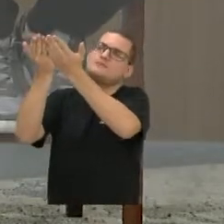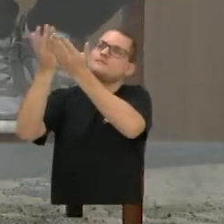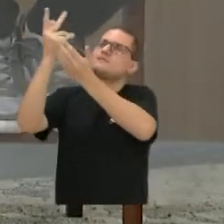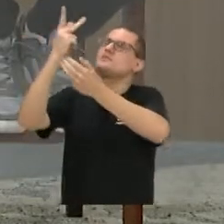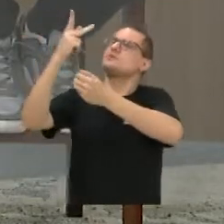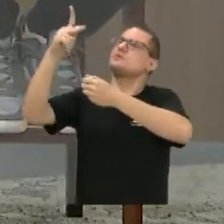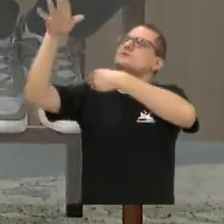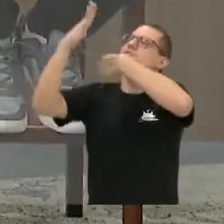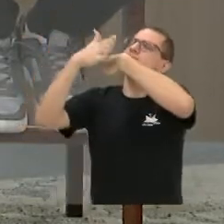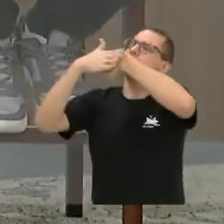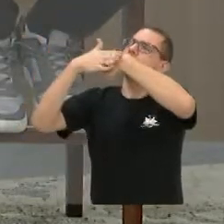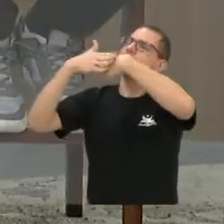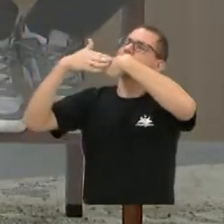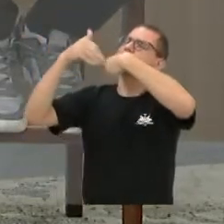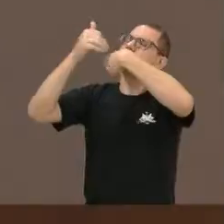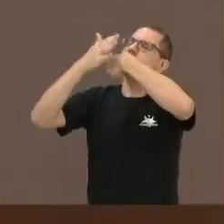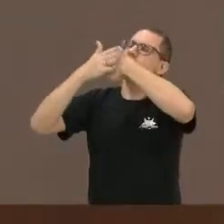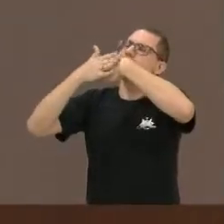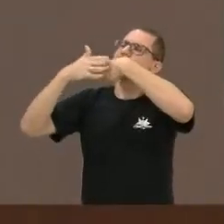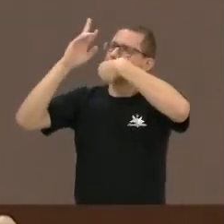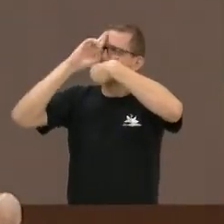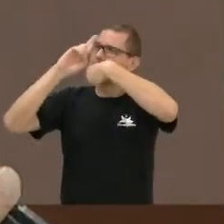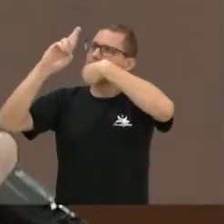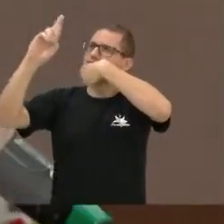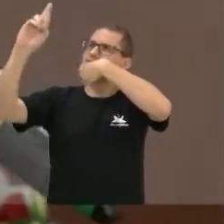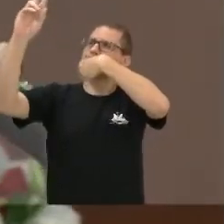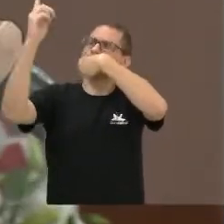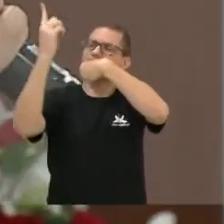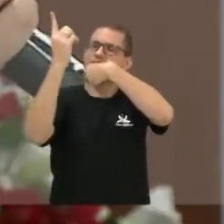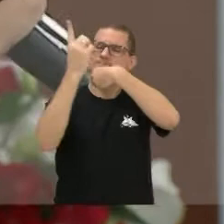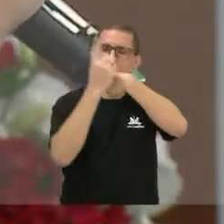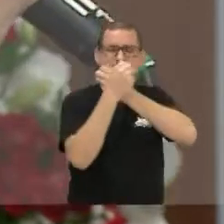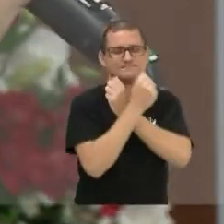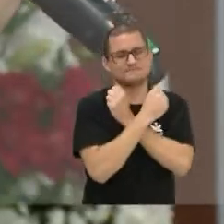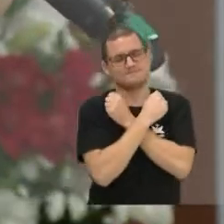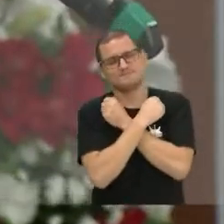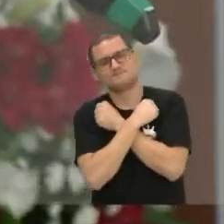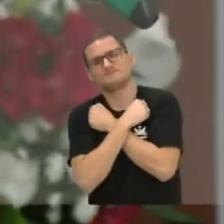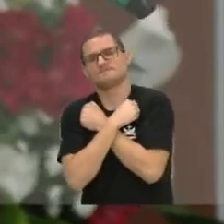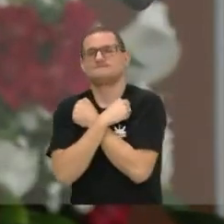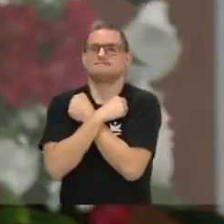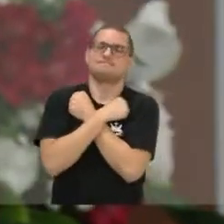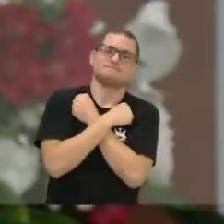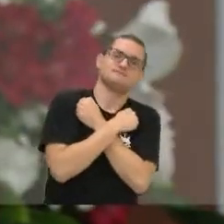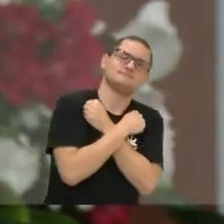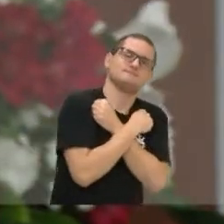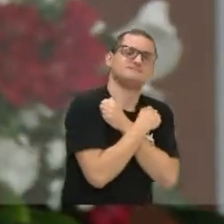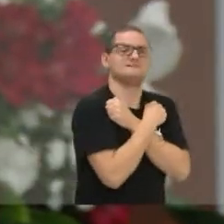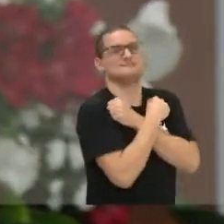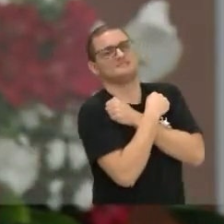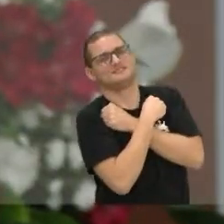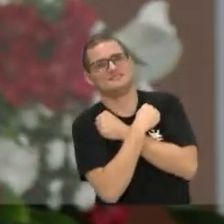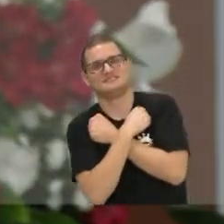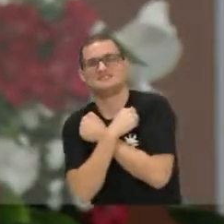a tua ternura senhor vem me abraçar